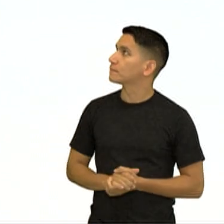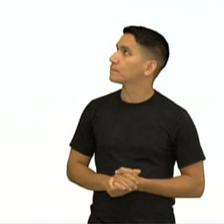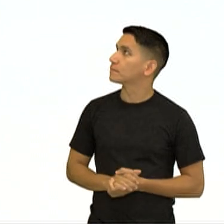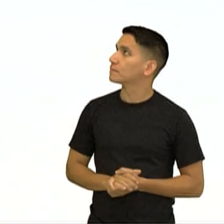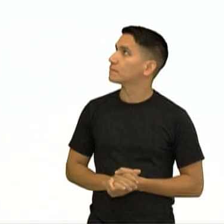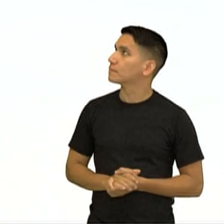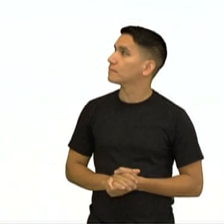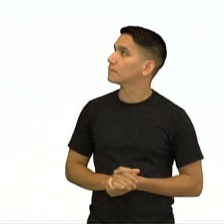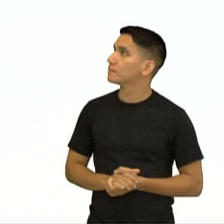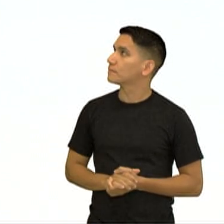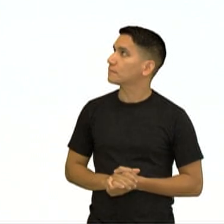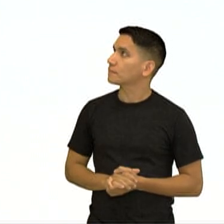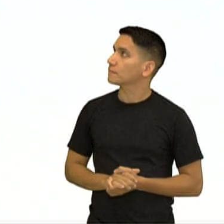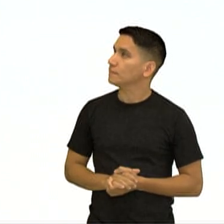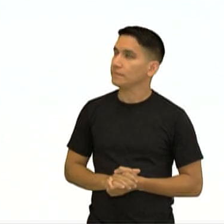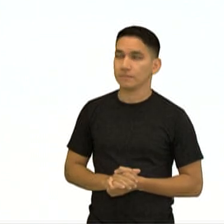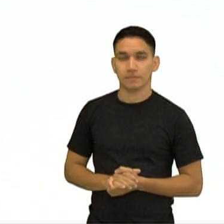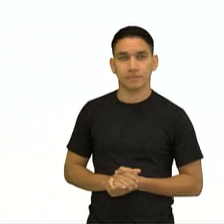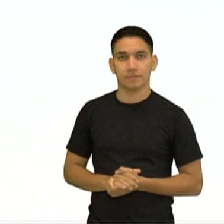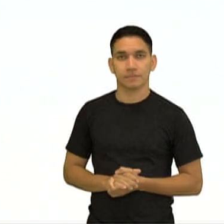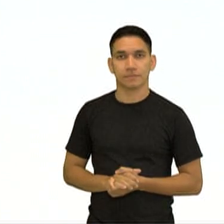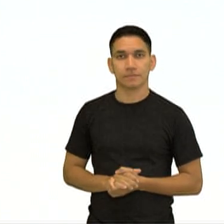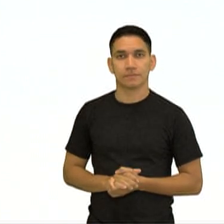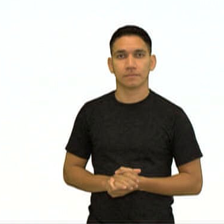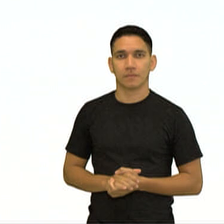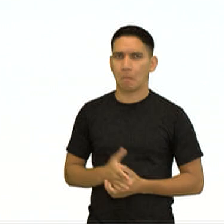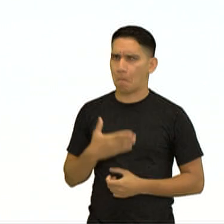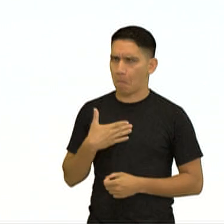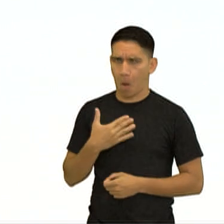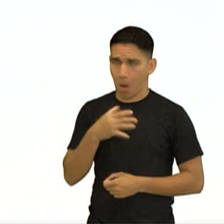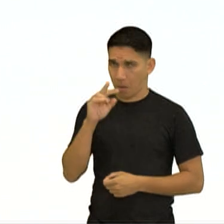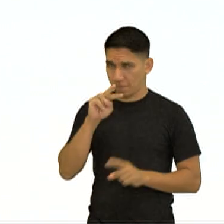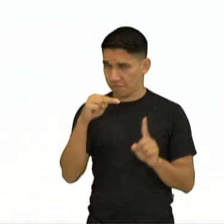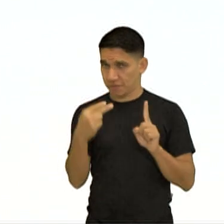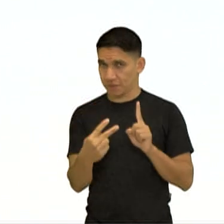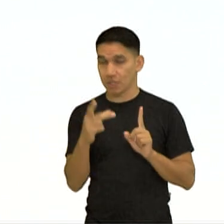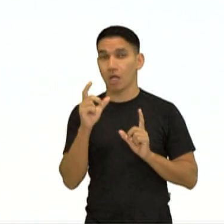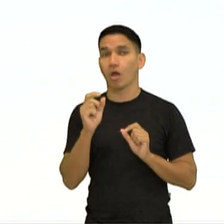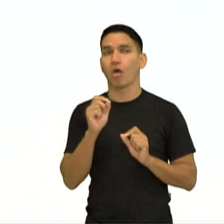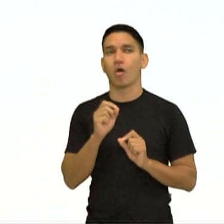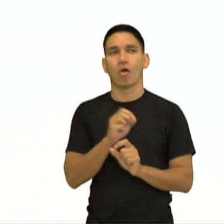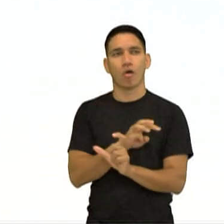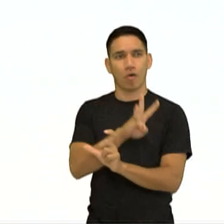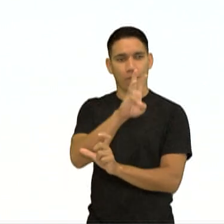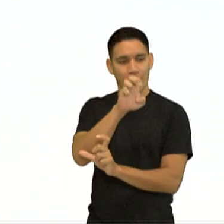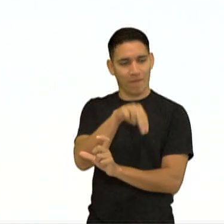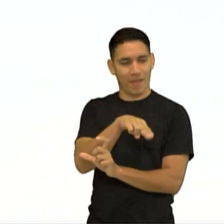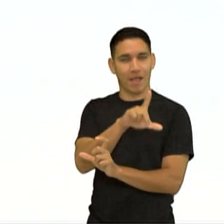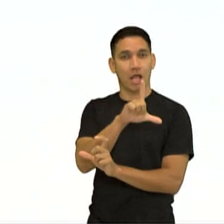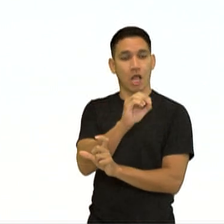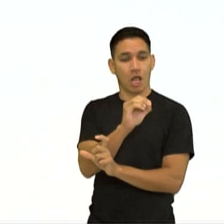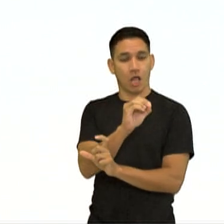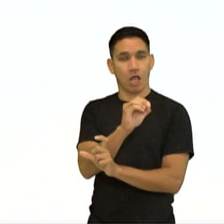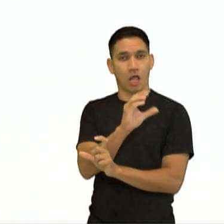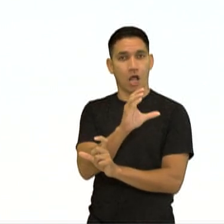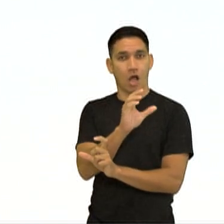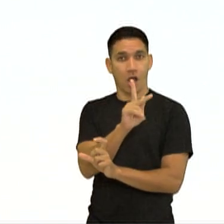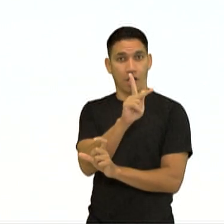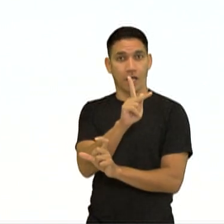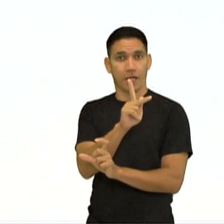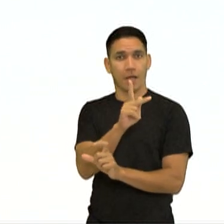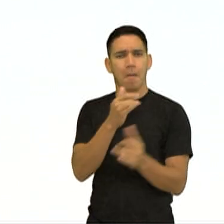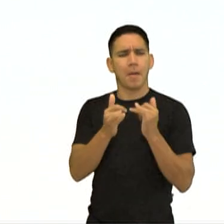less outgoing than Vinícius. Isso aqui foi minha opinião, tá? O Wenlock parece ser menos extrovertido do que